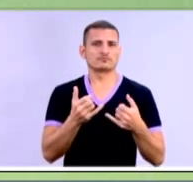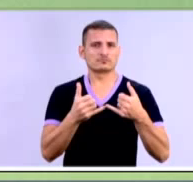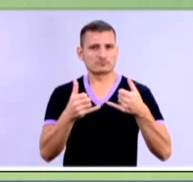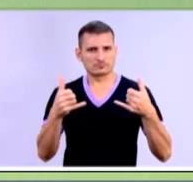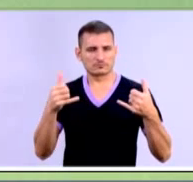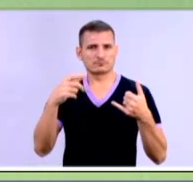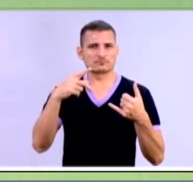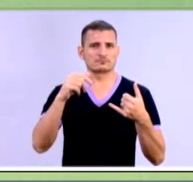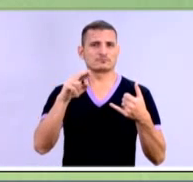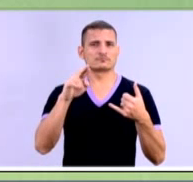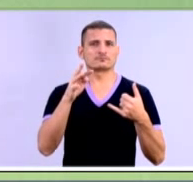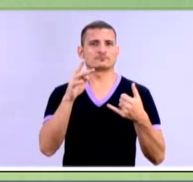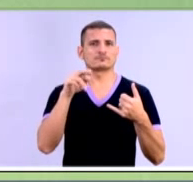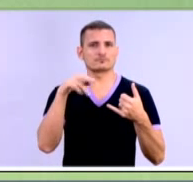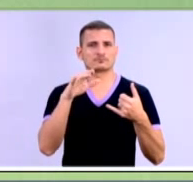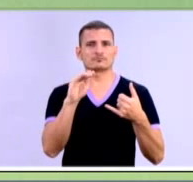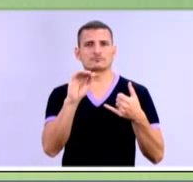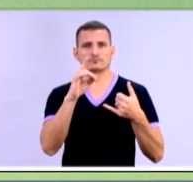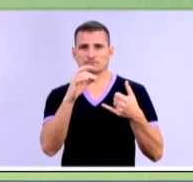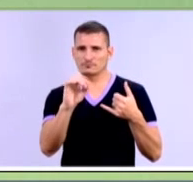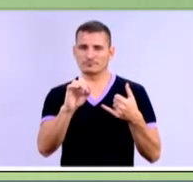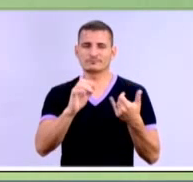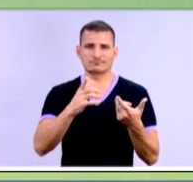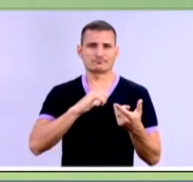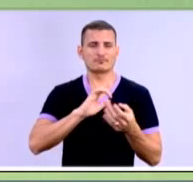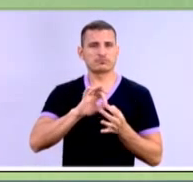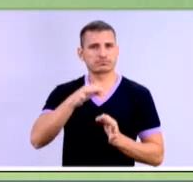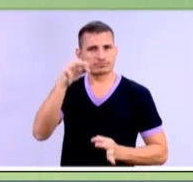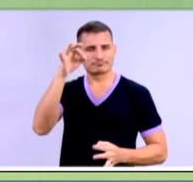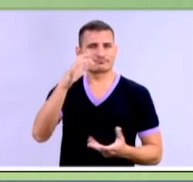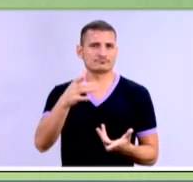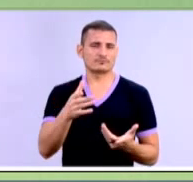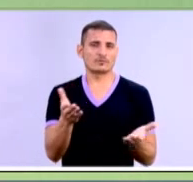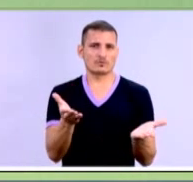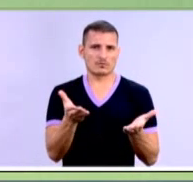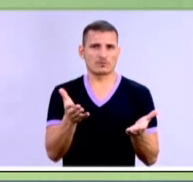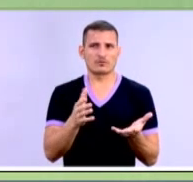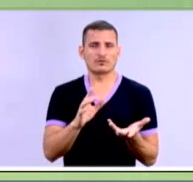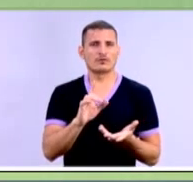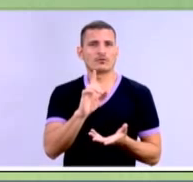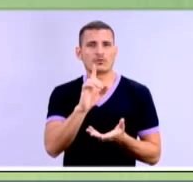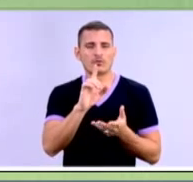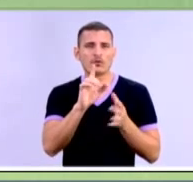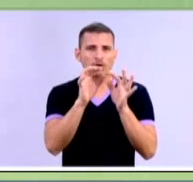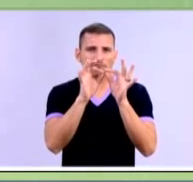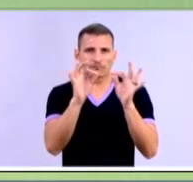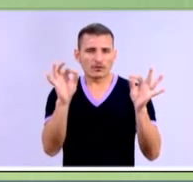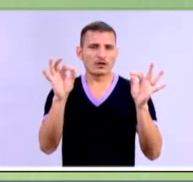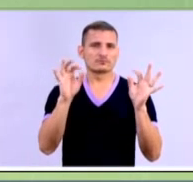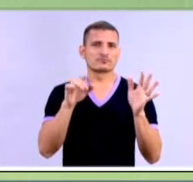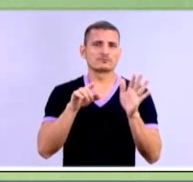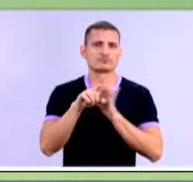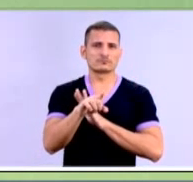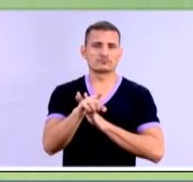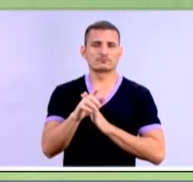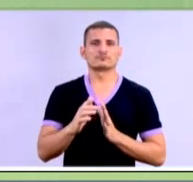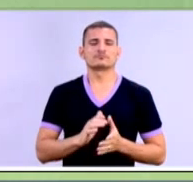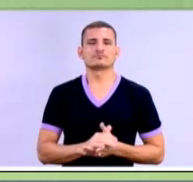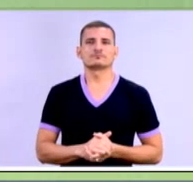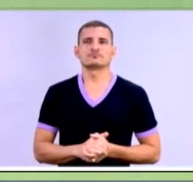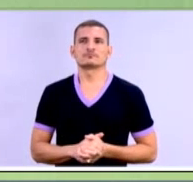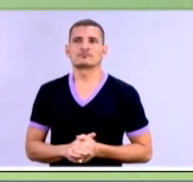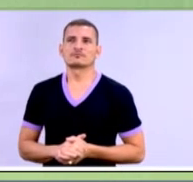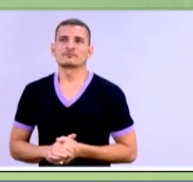trançado foi um conteúdo bem extenso, né? E a gente sintetiza aí em uma única pergunta. E aí, professor, como que foi a nossa